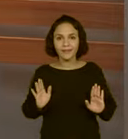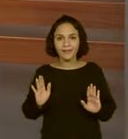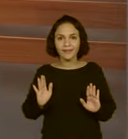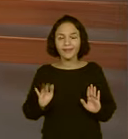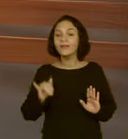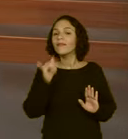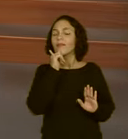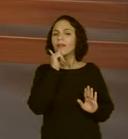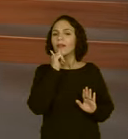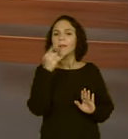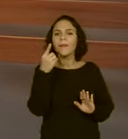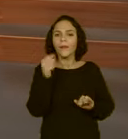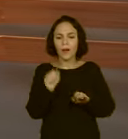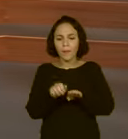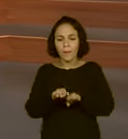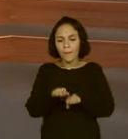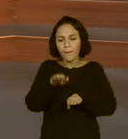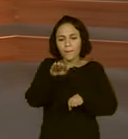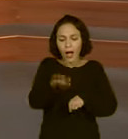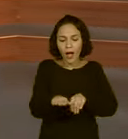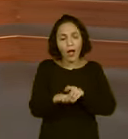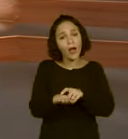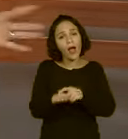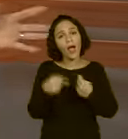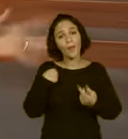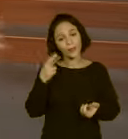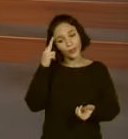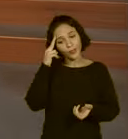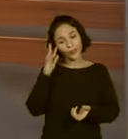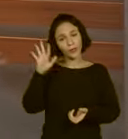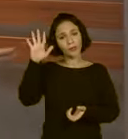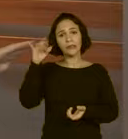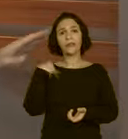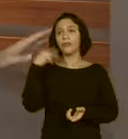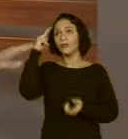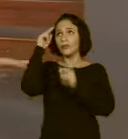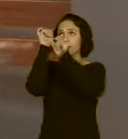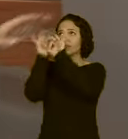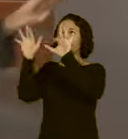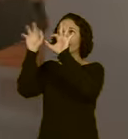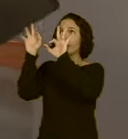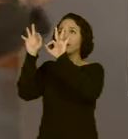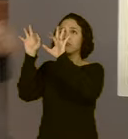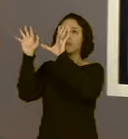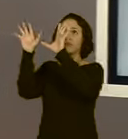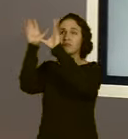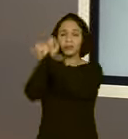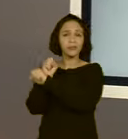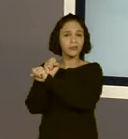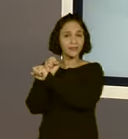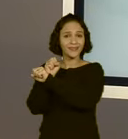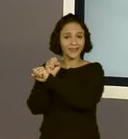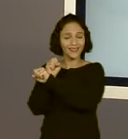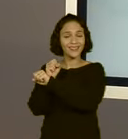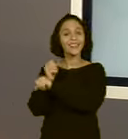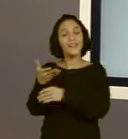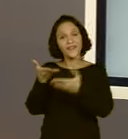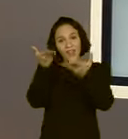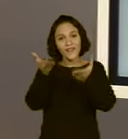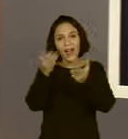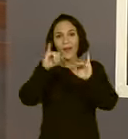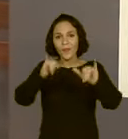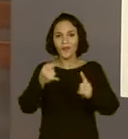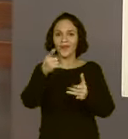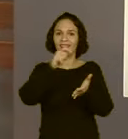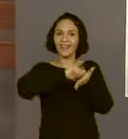primeiro passo para realizar sonhos é sonhar. Sem sonhar, ninguém realiza nada, né? Então, define aí, vai anotando aí,